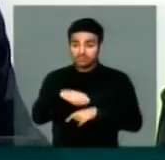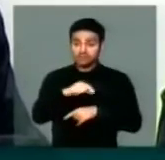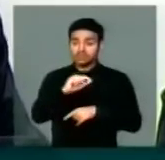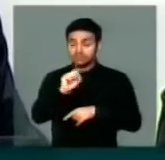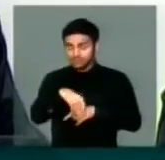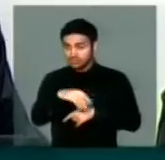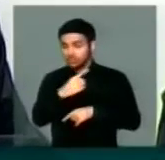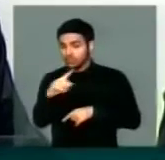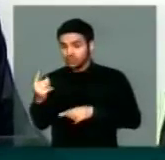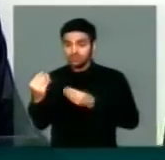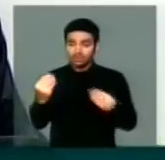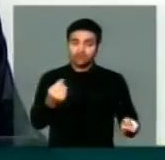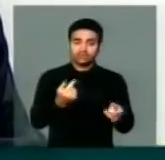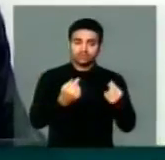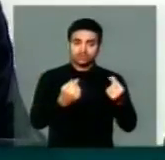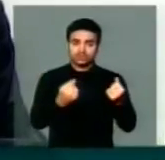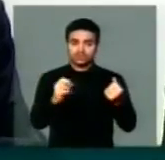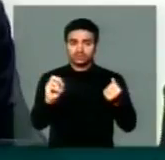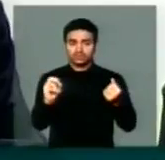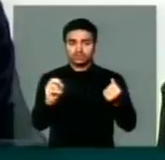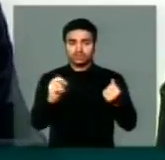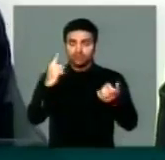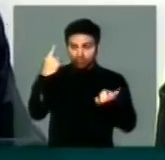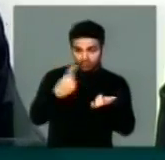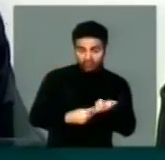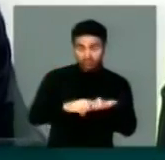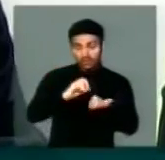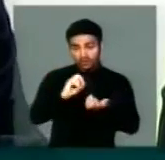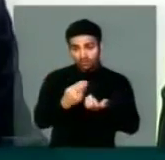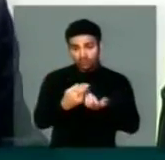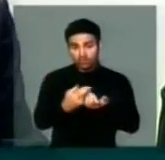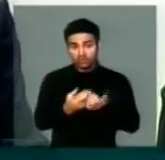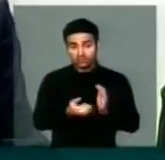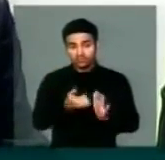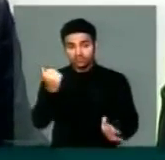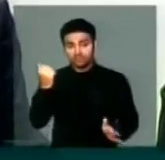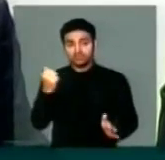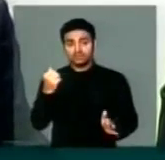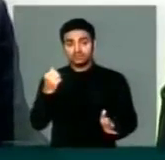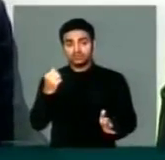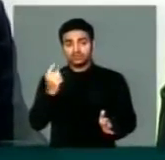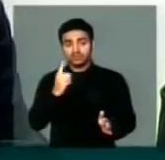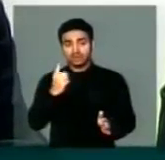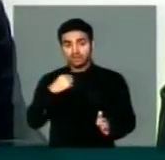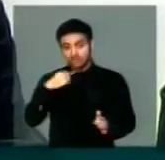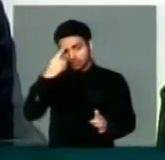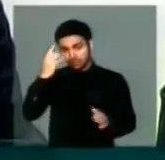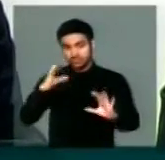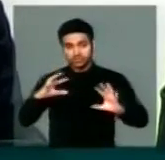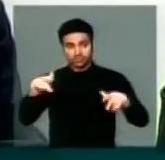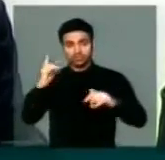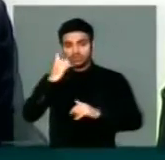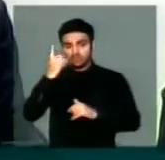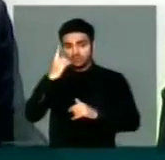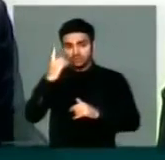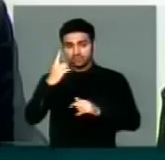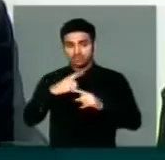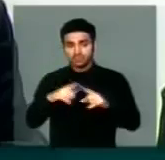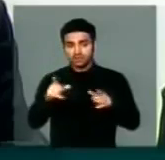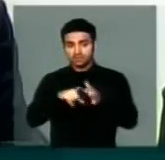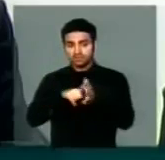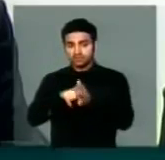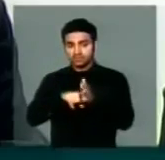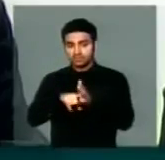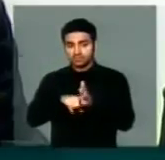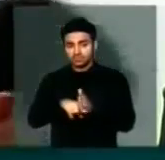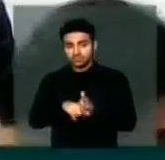quantias, assim como confirmar ou descartar o envolvimento dos parlamentares. Mas a abertura de inquérito